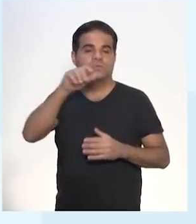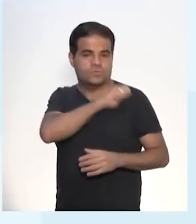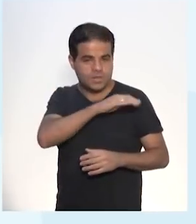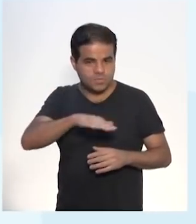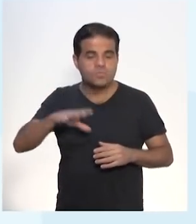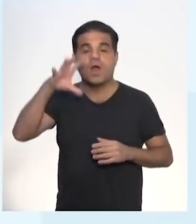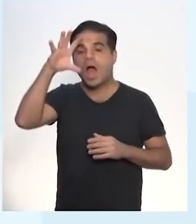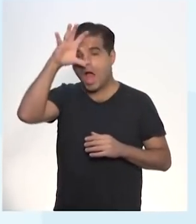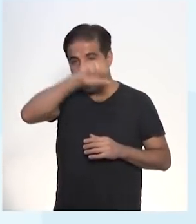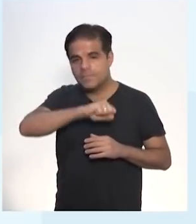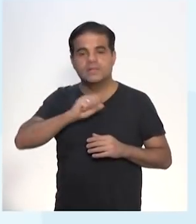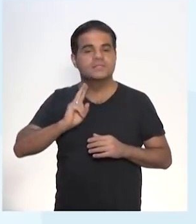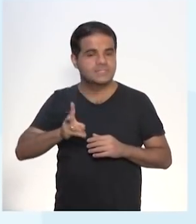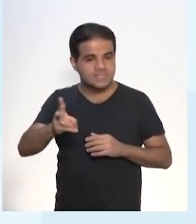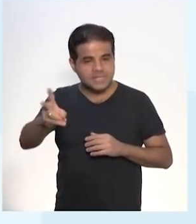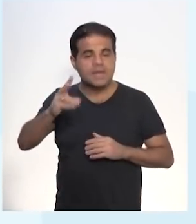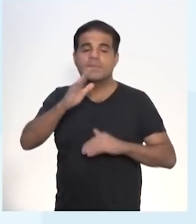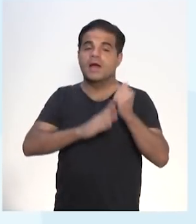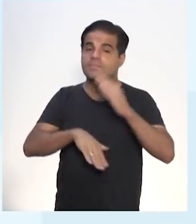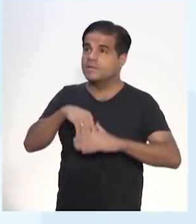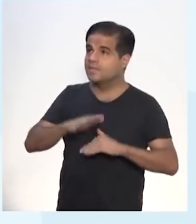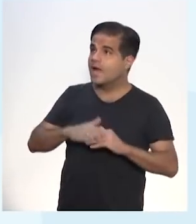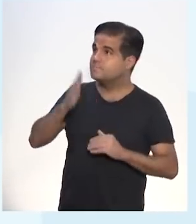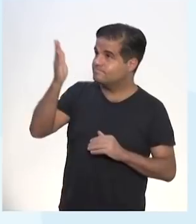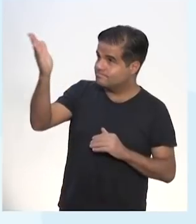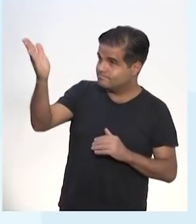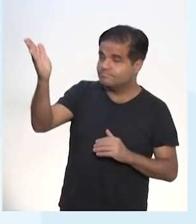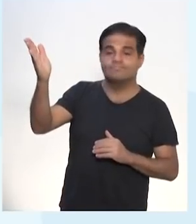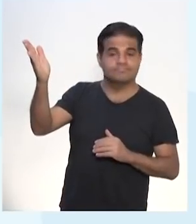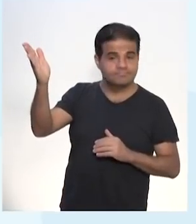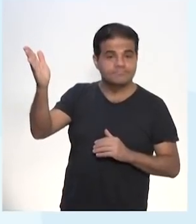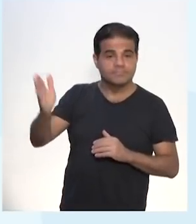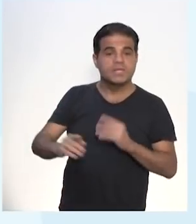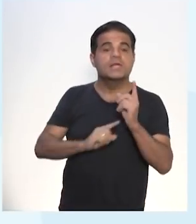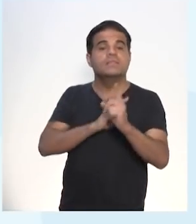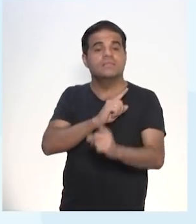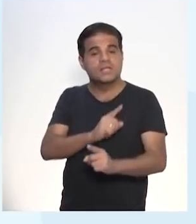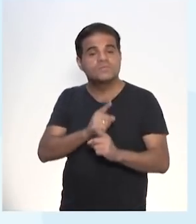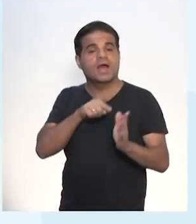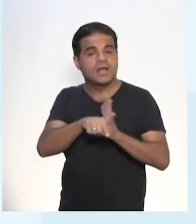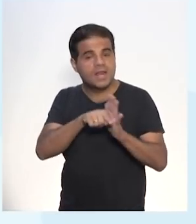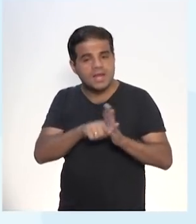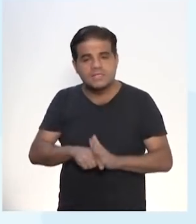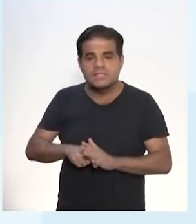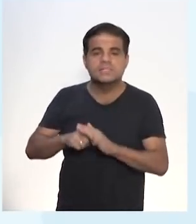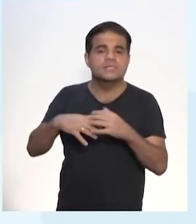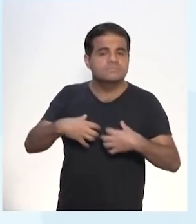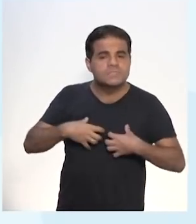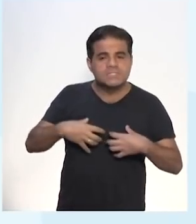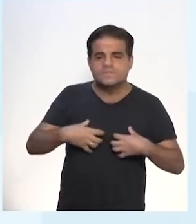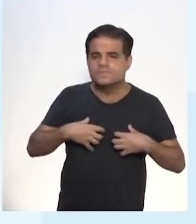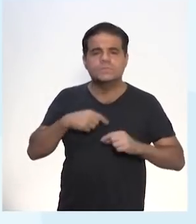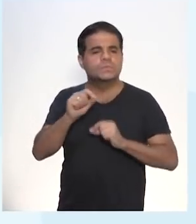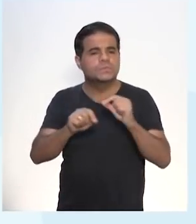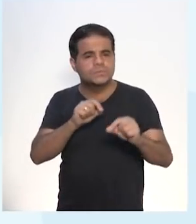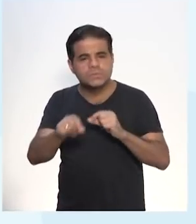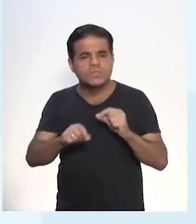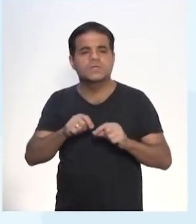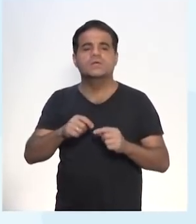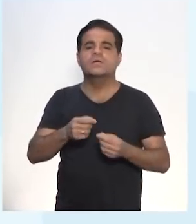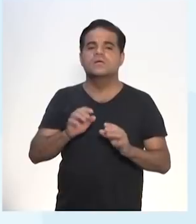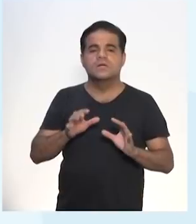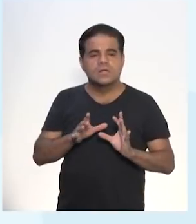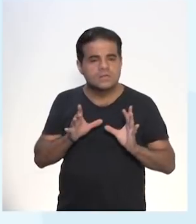aprender sempre. A habilidade é essa aqui que você está vendo na tela: identificar e analisar os efeitos de sentido que fortalecem